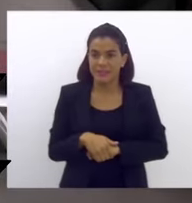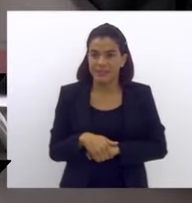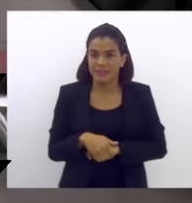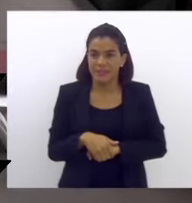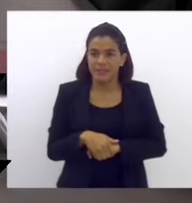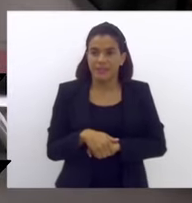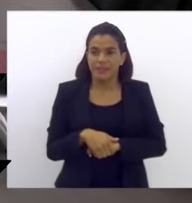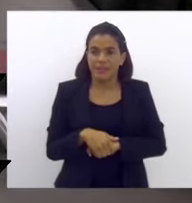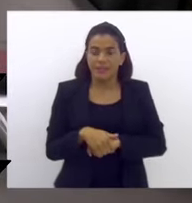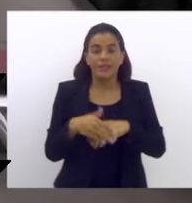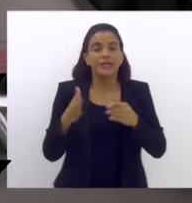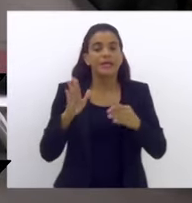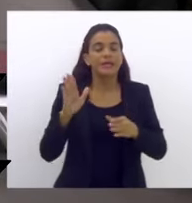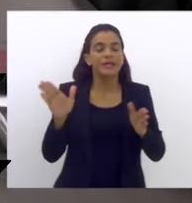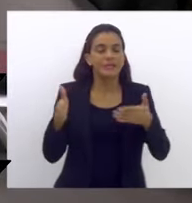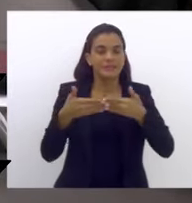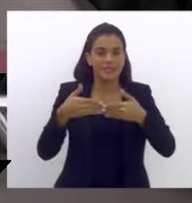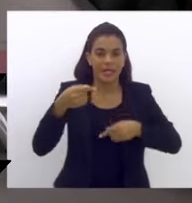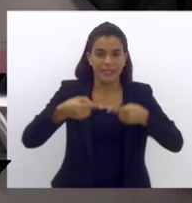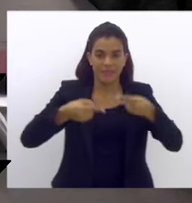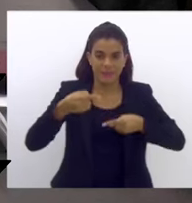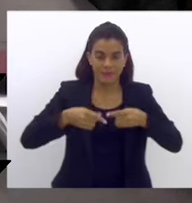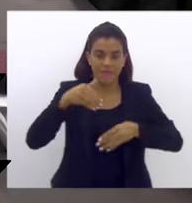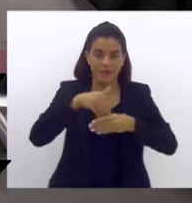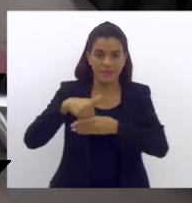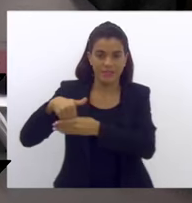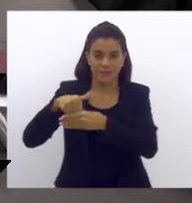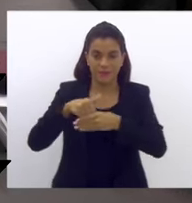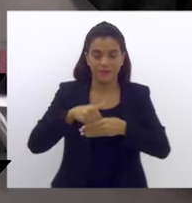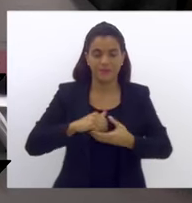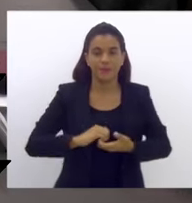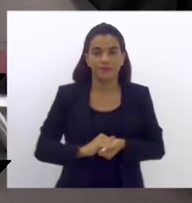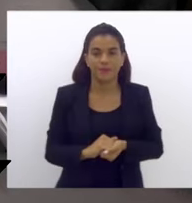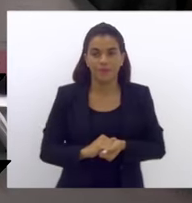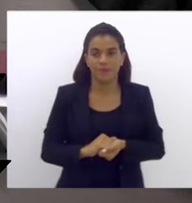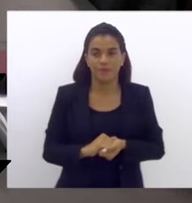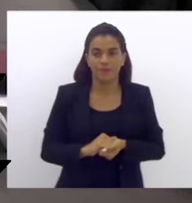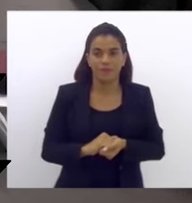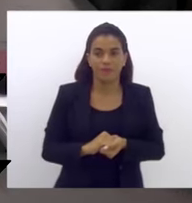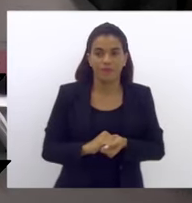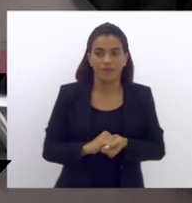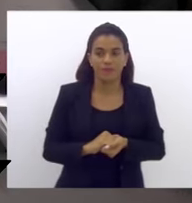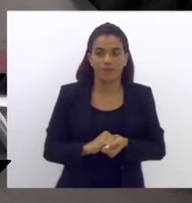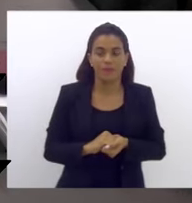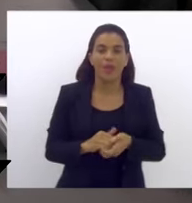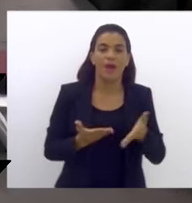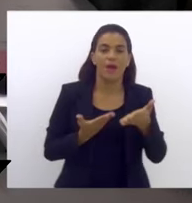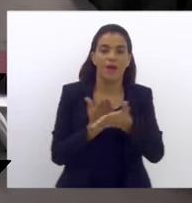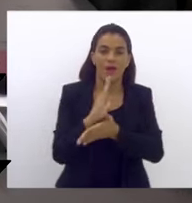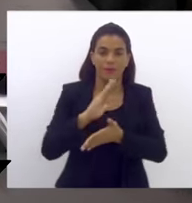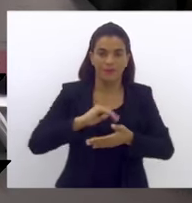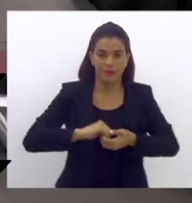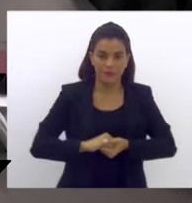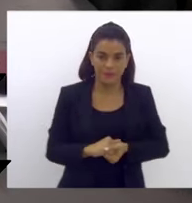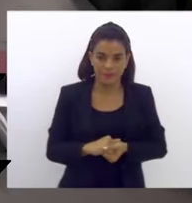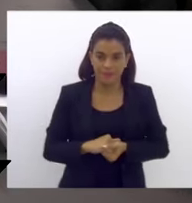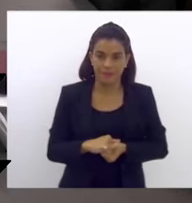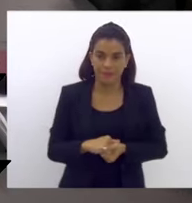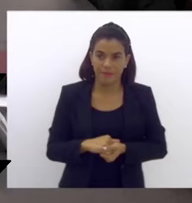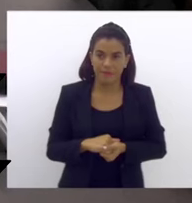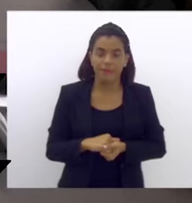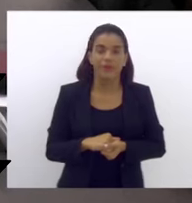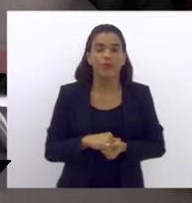então encerrada a discussão em votação senhores que aprovam o parecer permaneçam Como estão aprovado